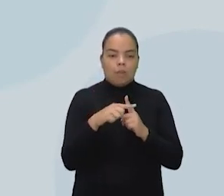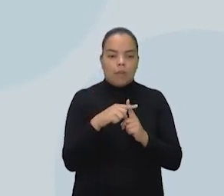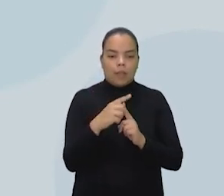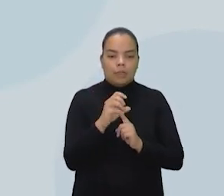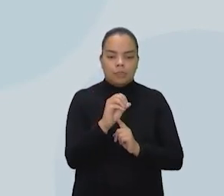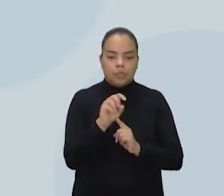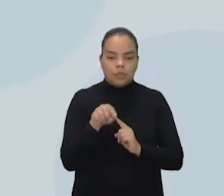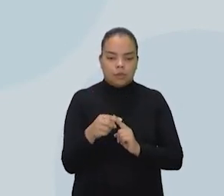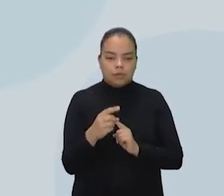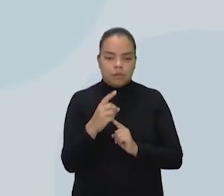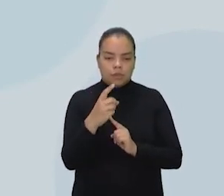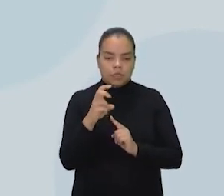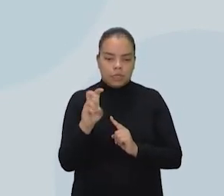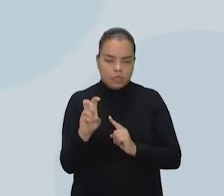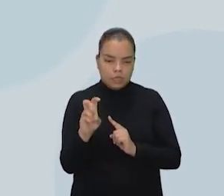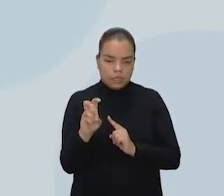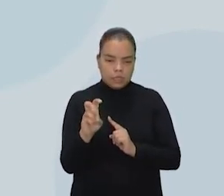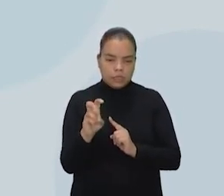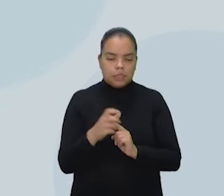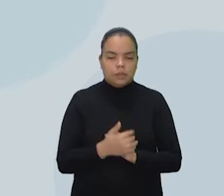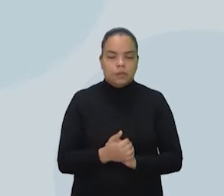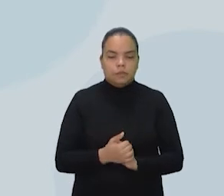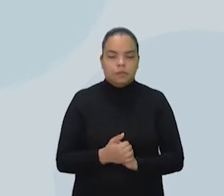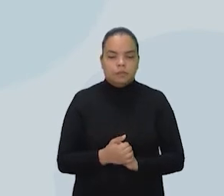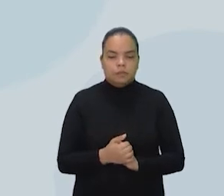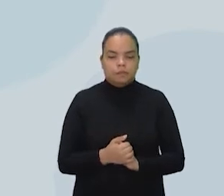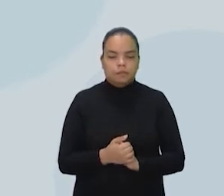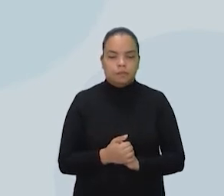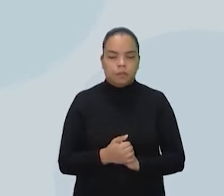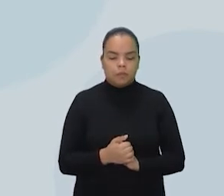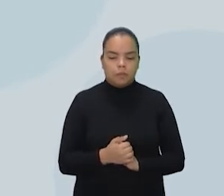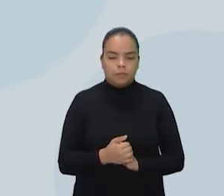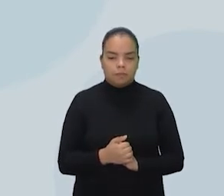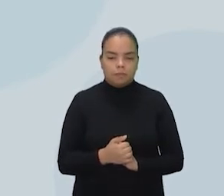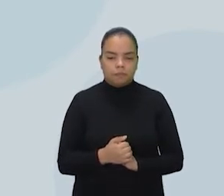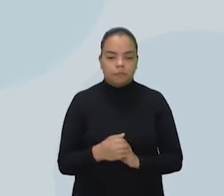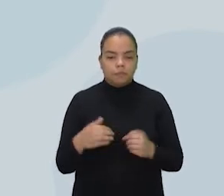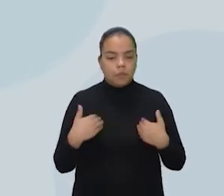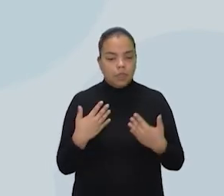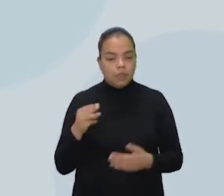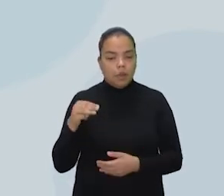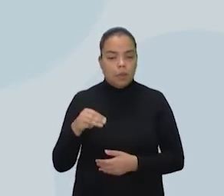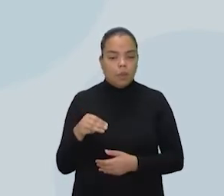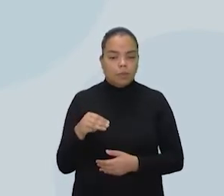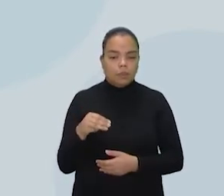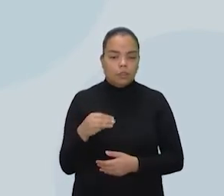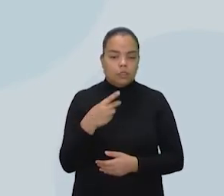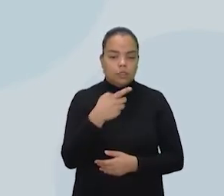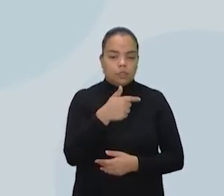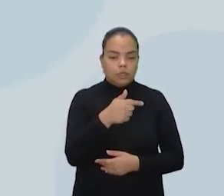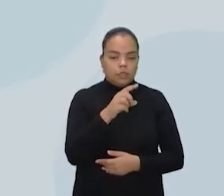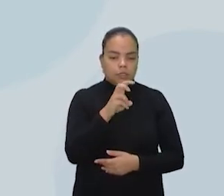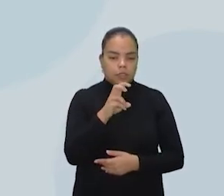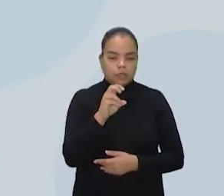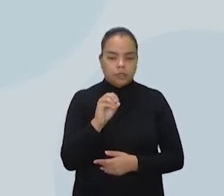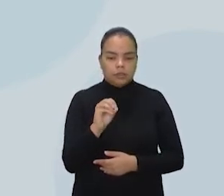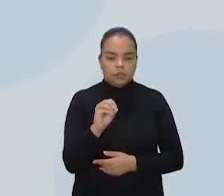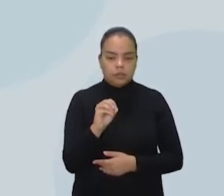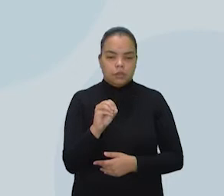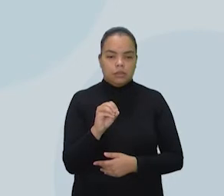mesma coisa de 0,5. É 0,15, então o montante vai ser, ó,